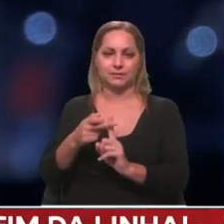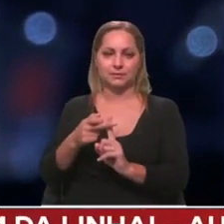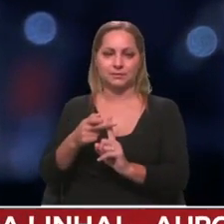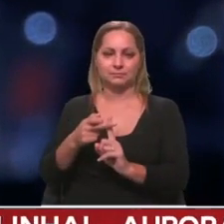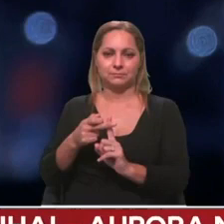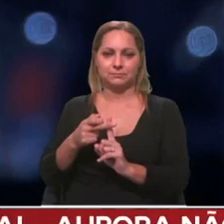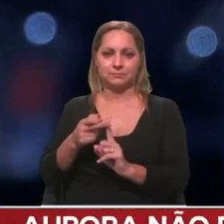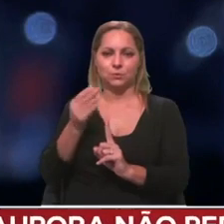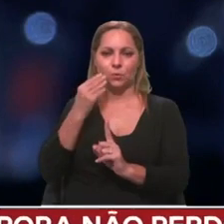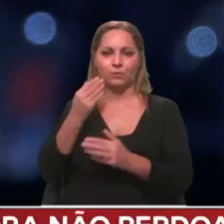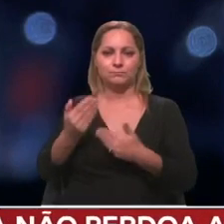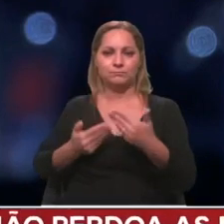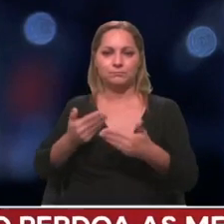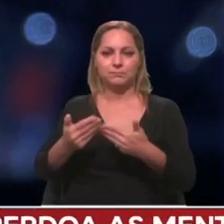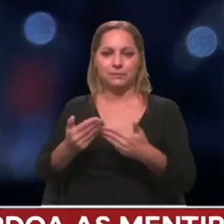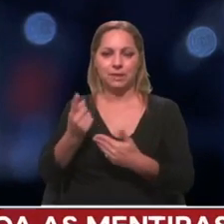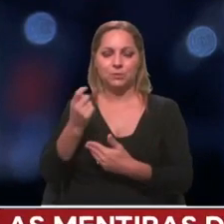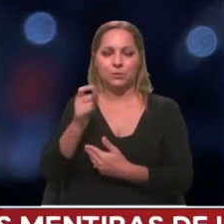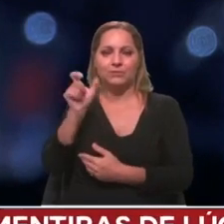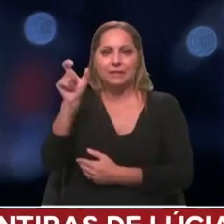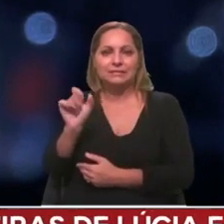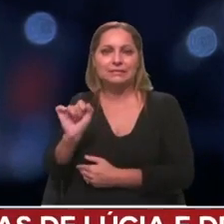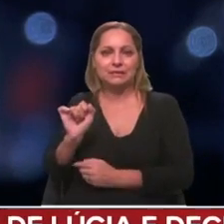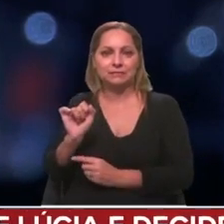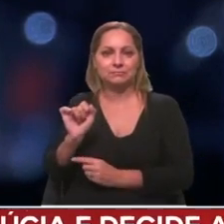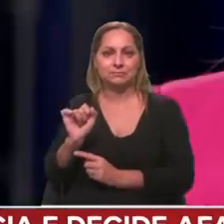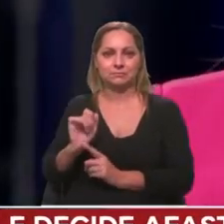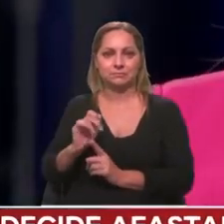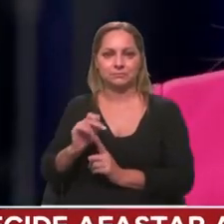sido lidar com a falta do Edi este ano?